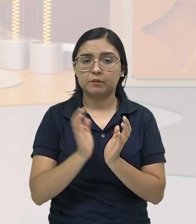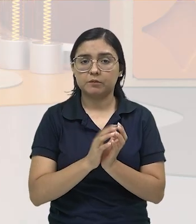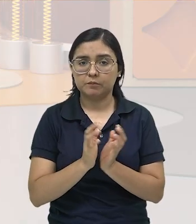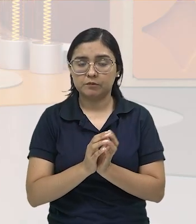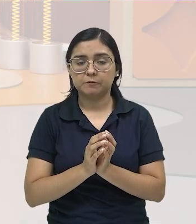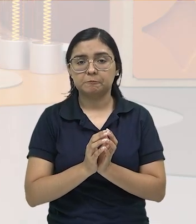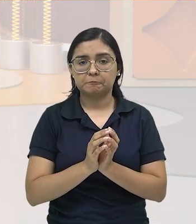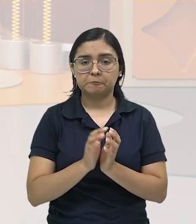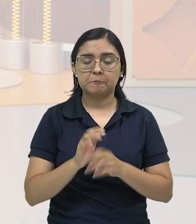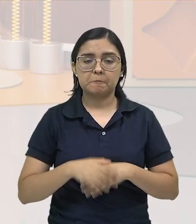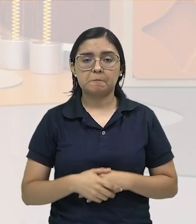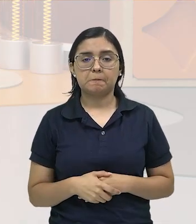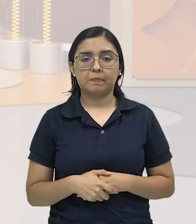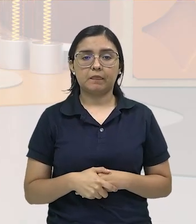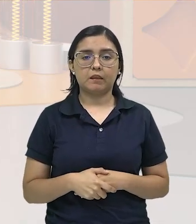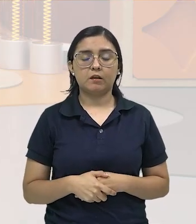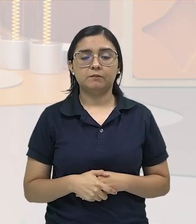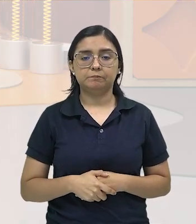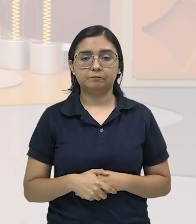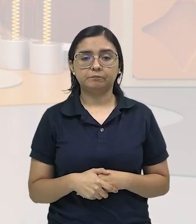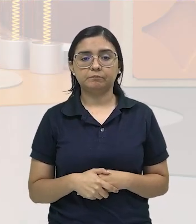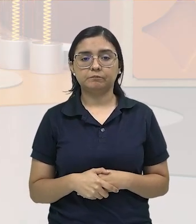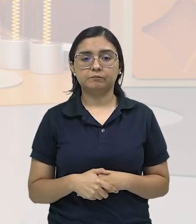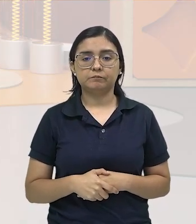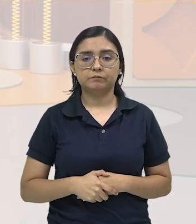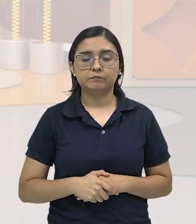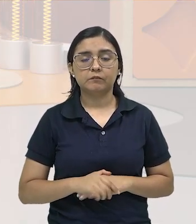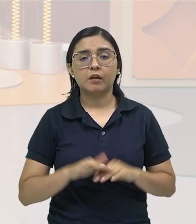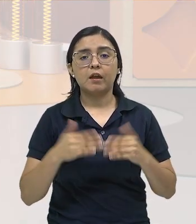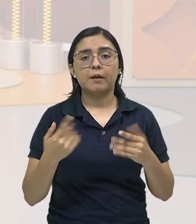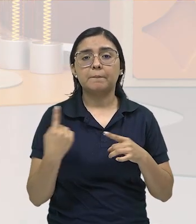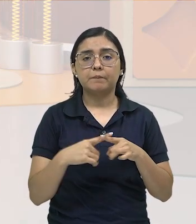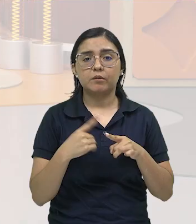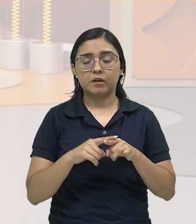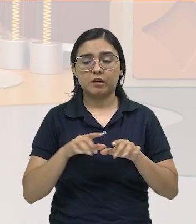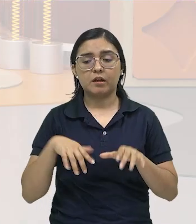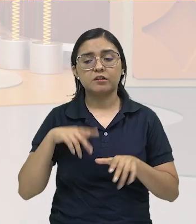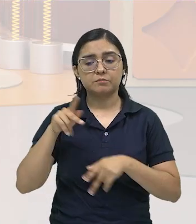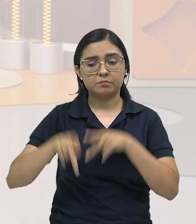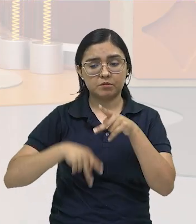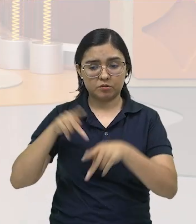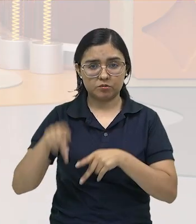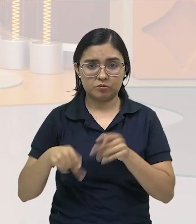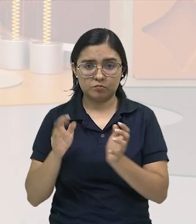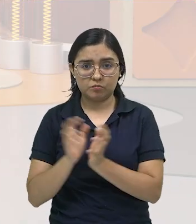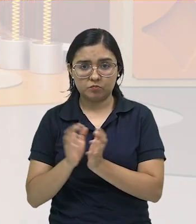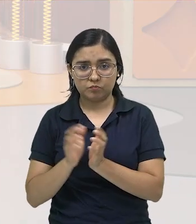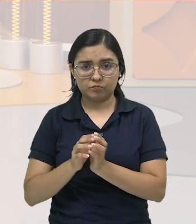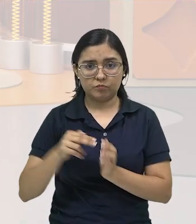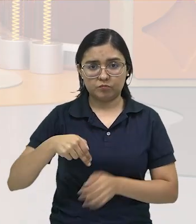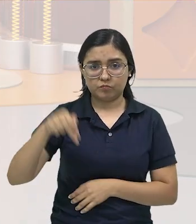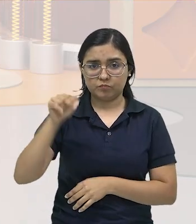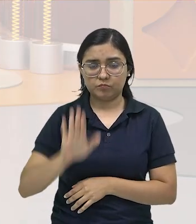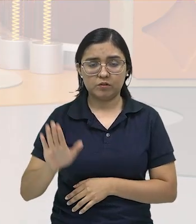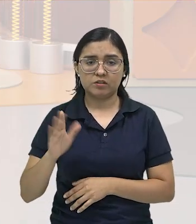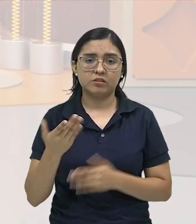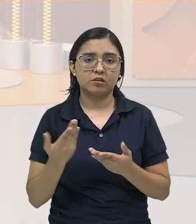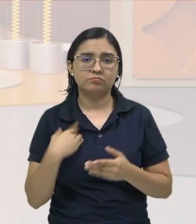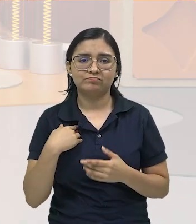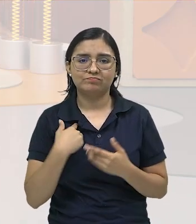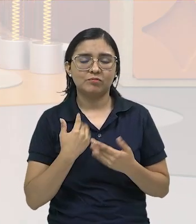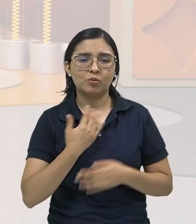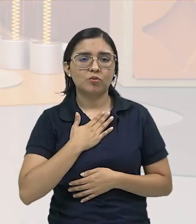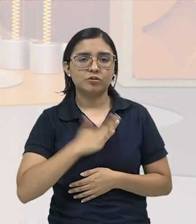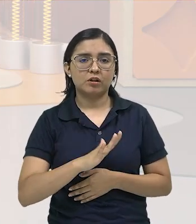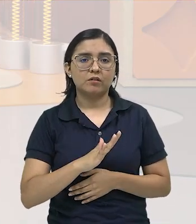ou Revolução Pernambucana é a insatisfação dos pernambucanos ali daquela parte do Nordeste com a coroa.